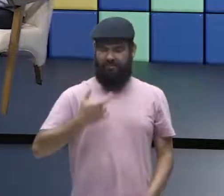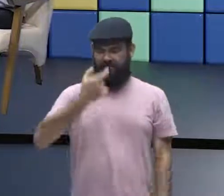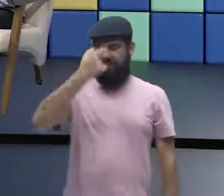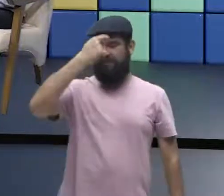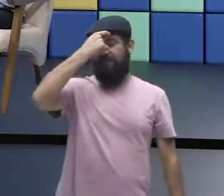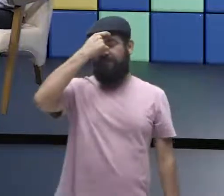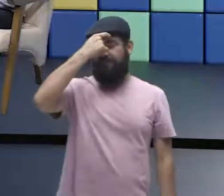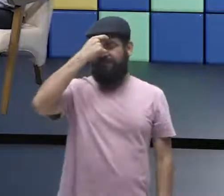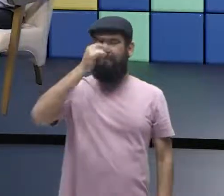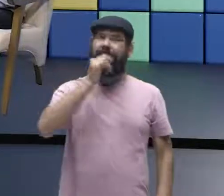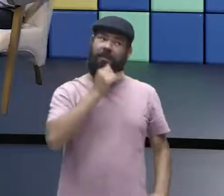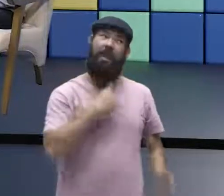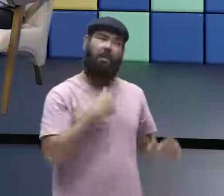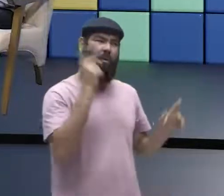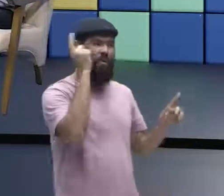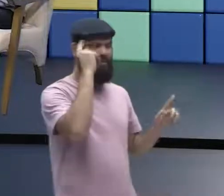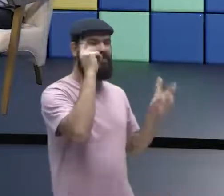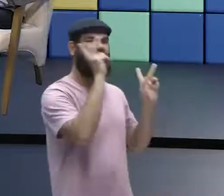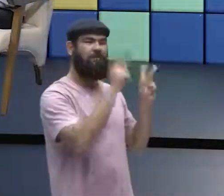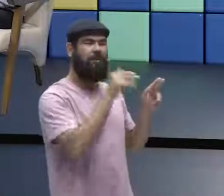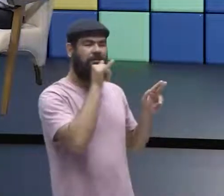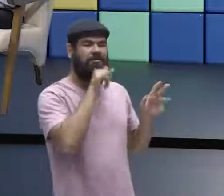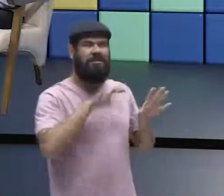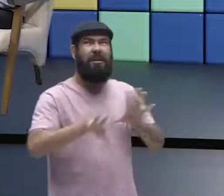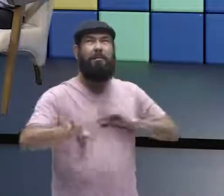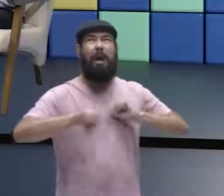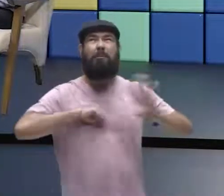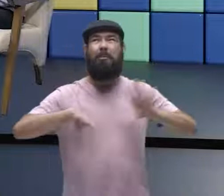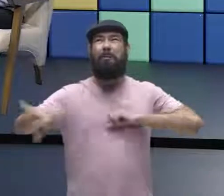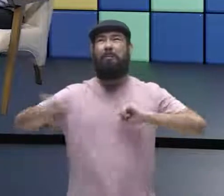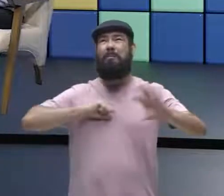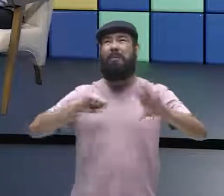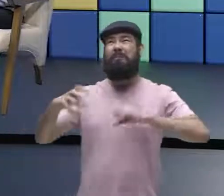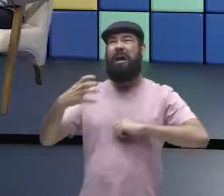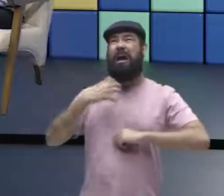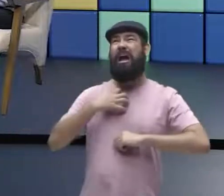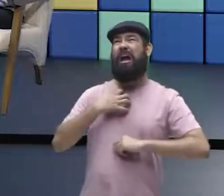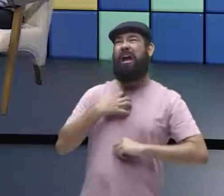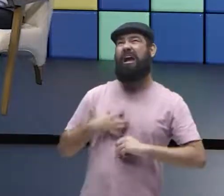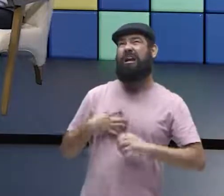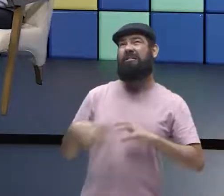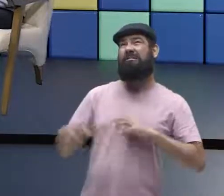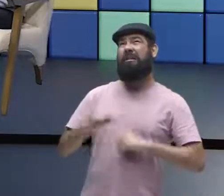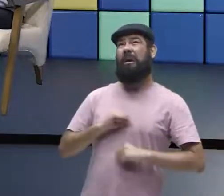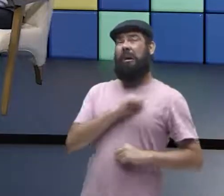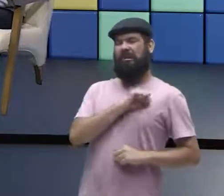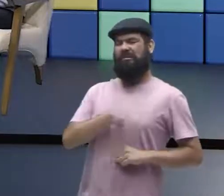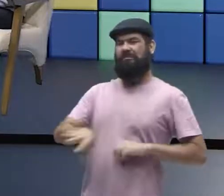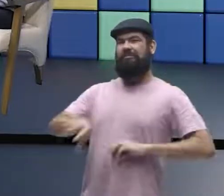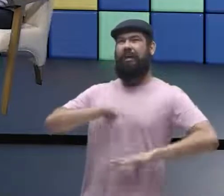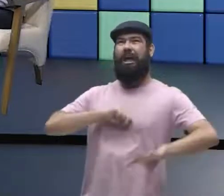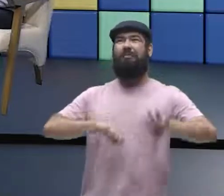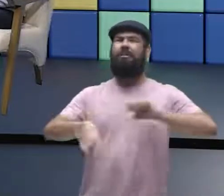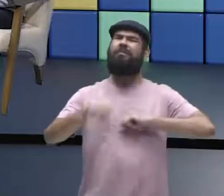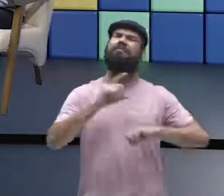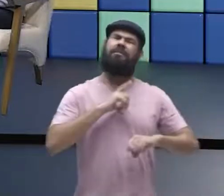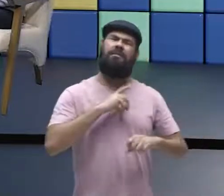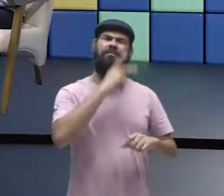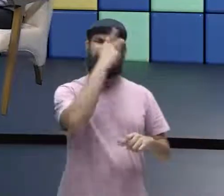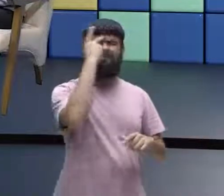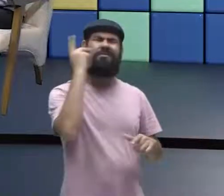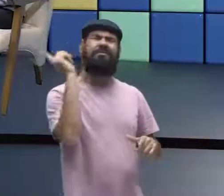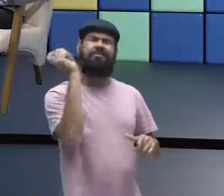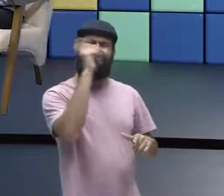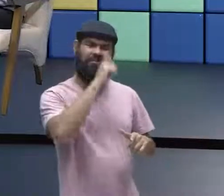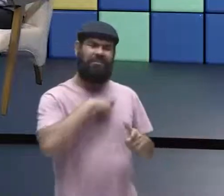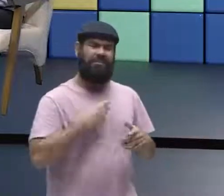enganada. Quanto mais a gente acumula pequenas coisas no dia a dia, porque realmente existem pessoas que têm dificuldade, né, de se expressar, de